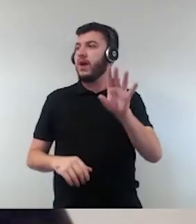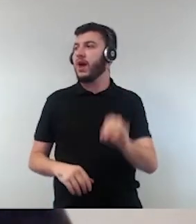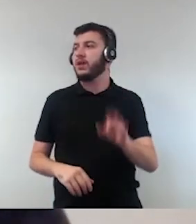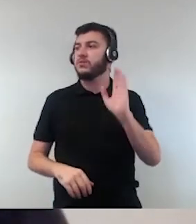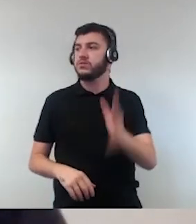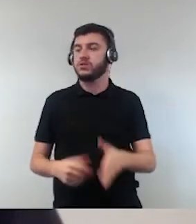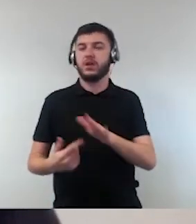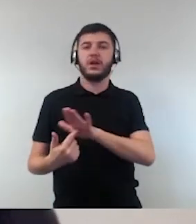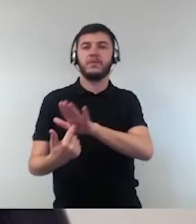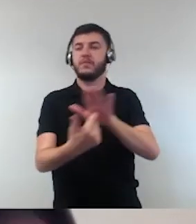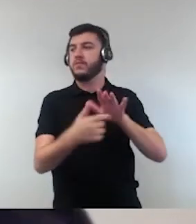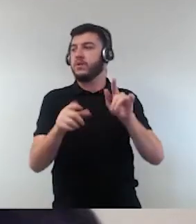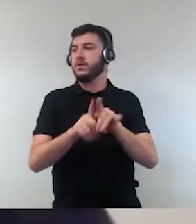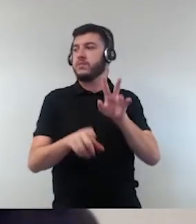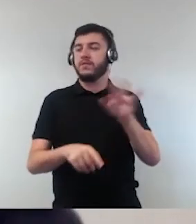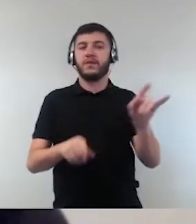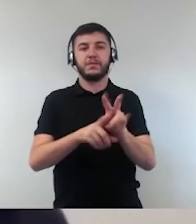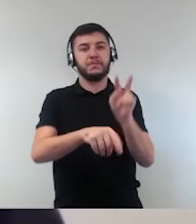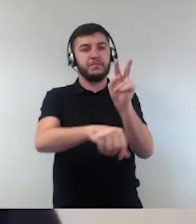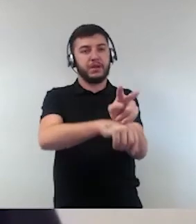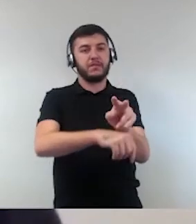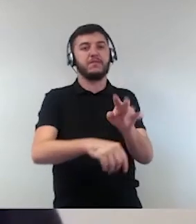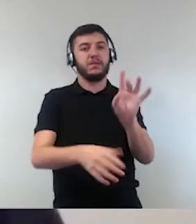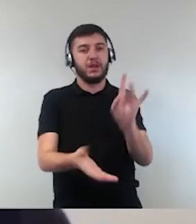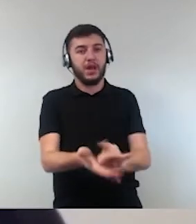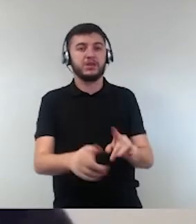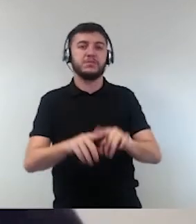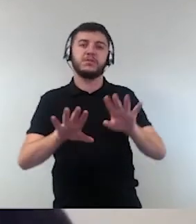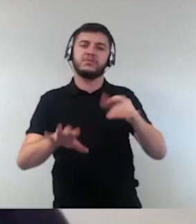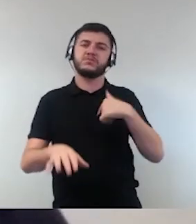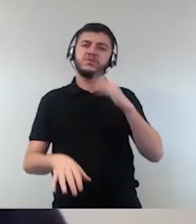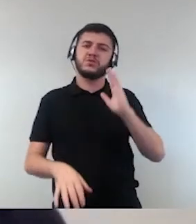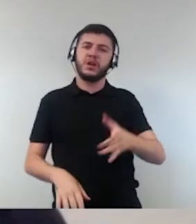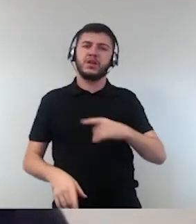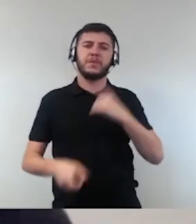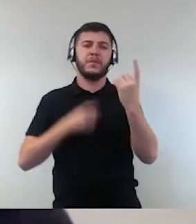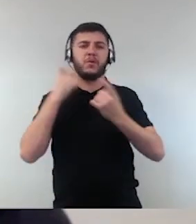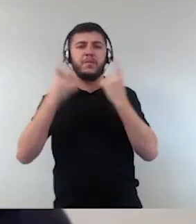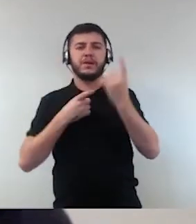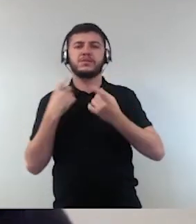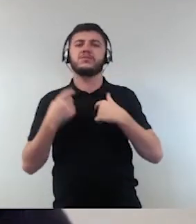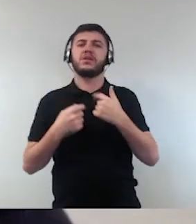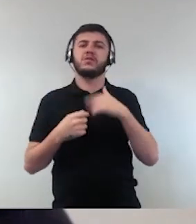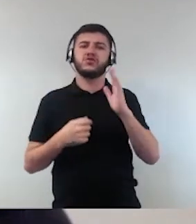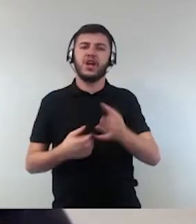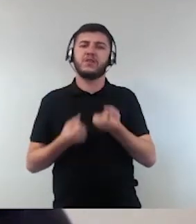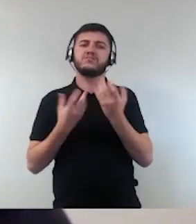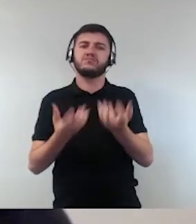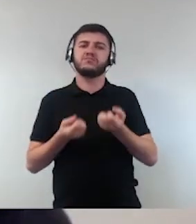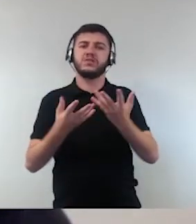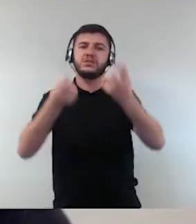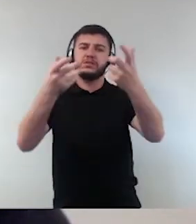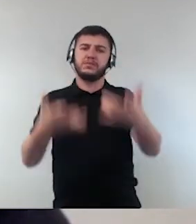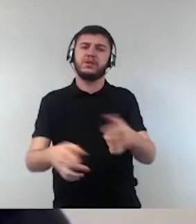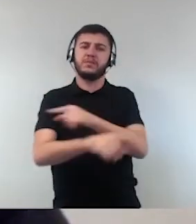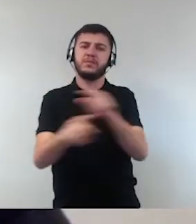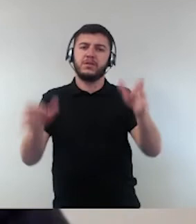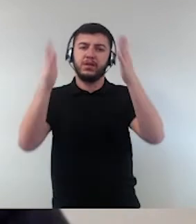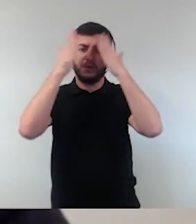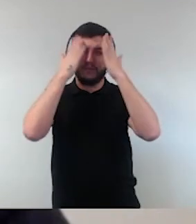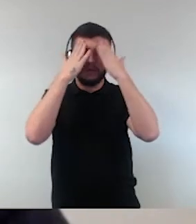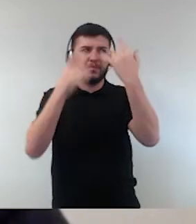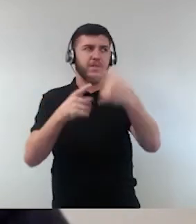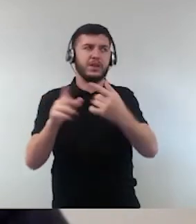vigência serão preservados. Mas eu tenho só um ponto de preocupação, eu tenho dito isso, porque eu achei desnecessário no decreto